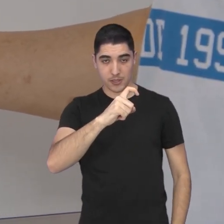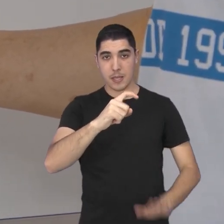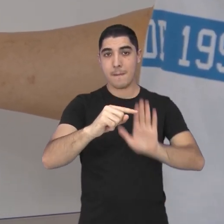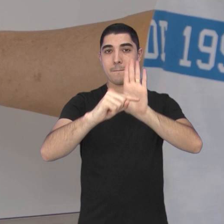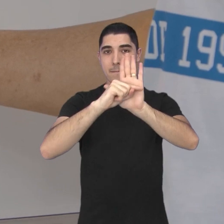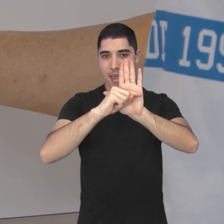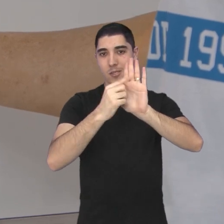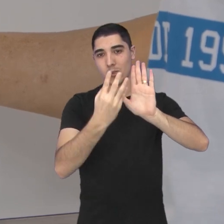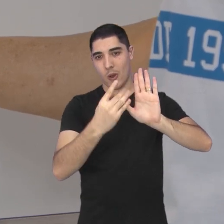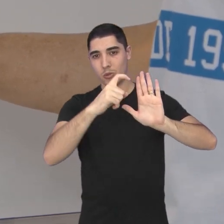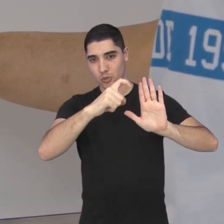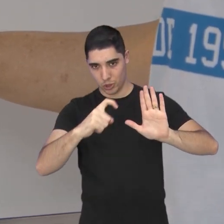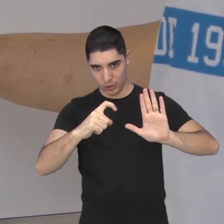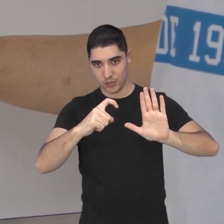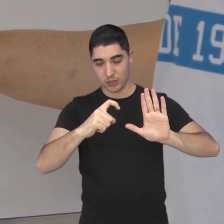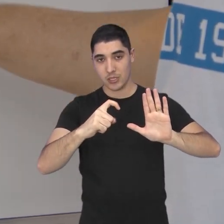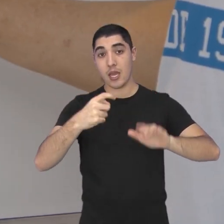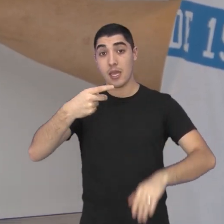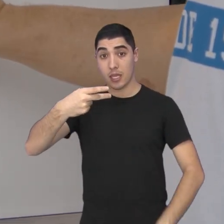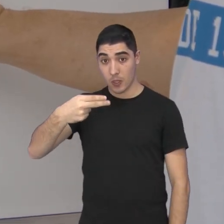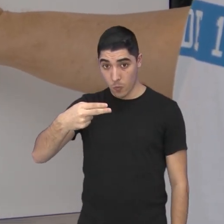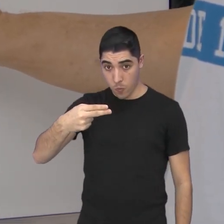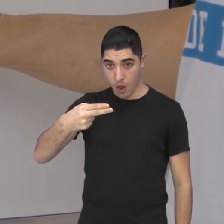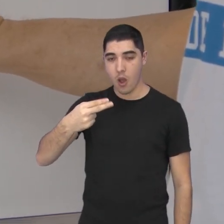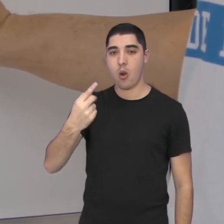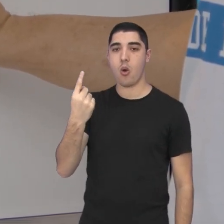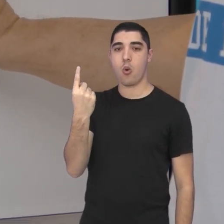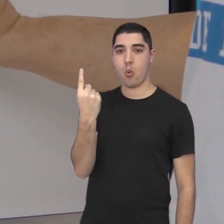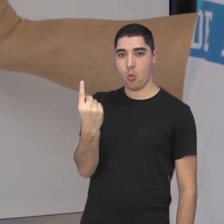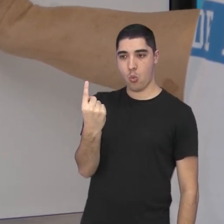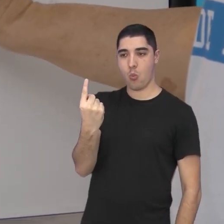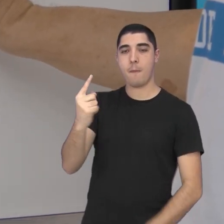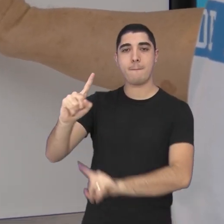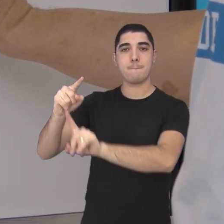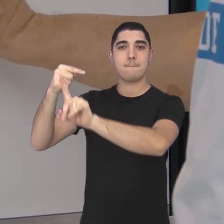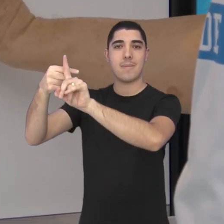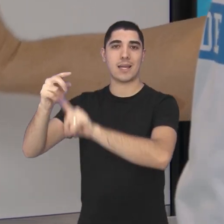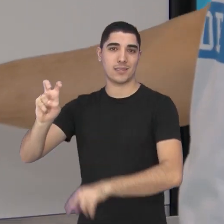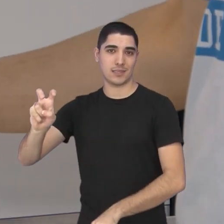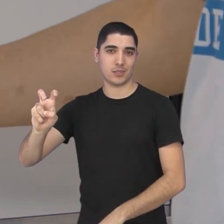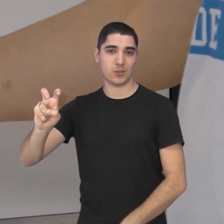menos 4x é igual a 1 mais 5.